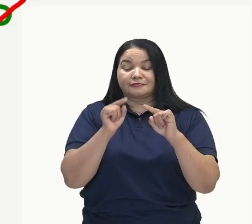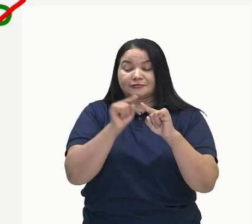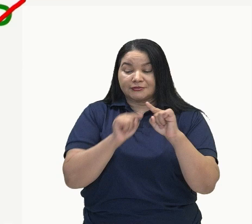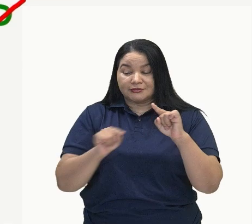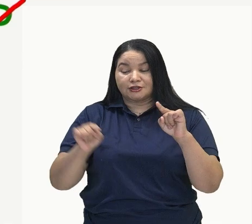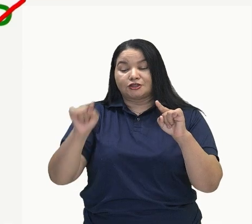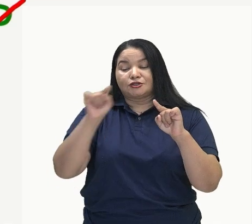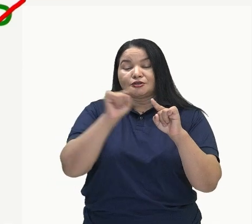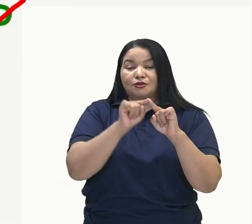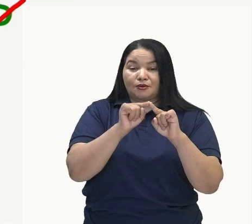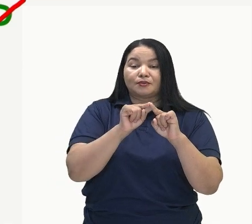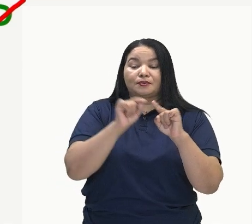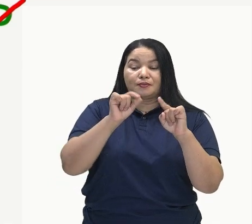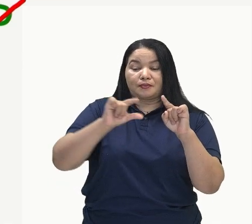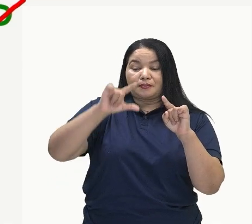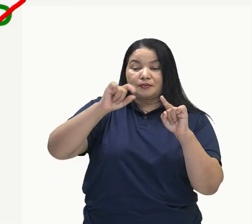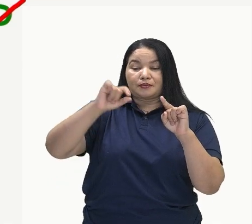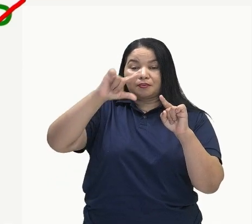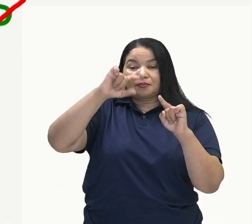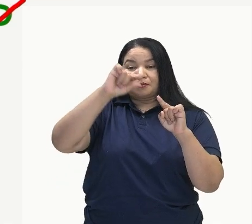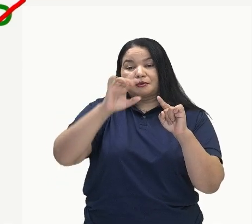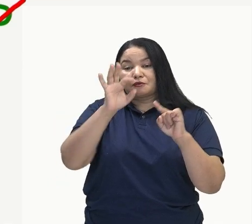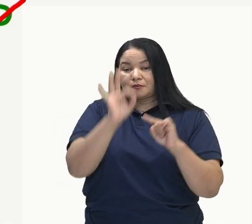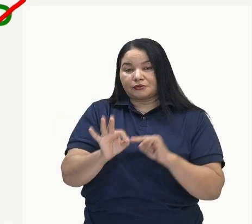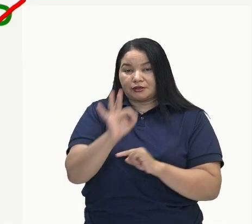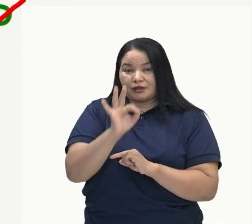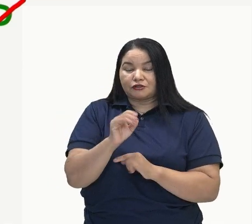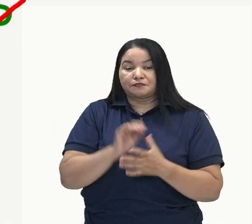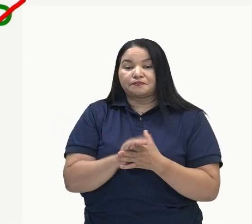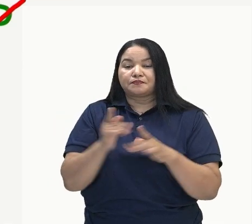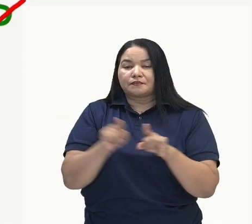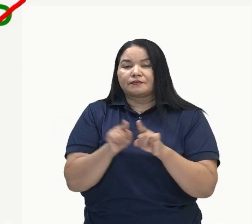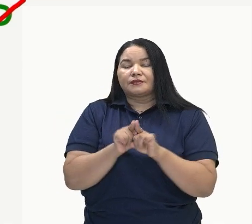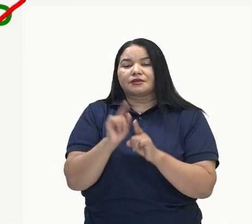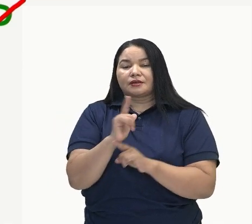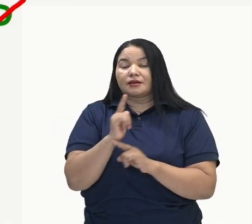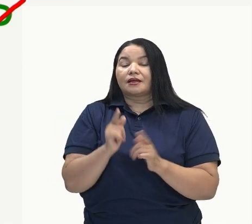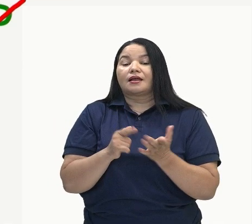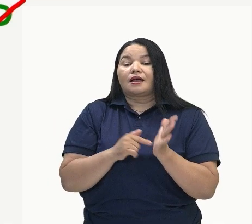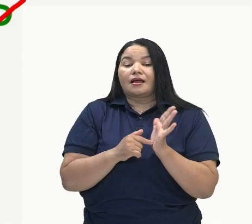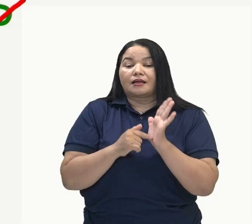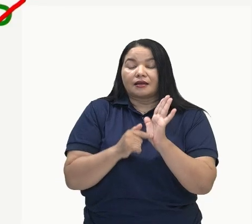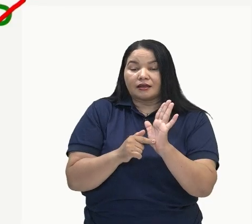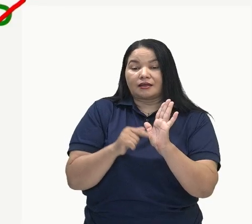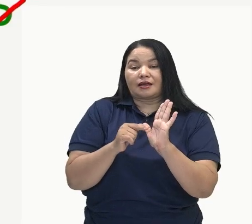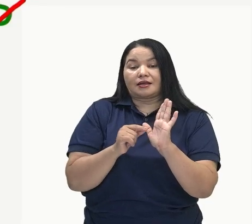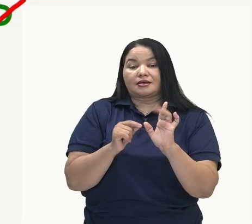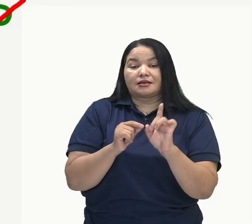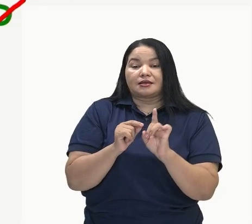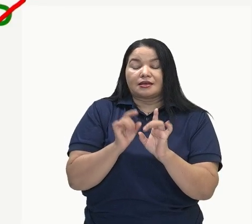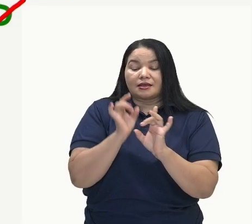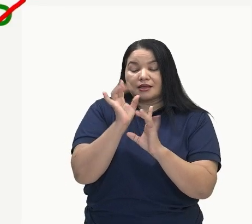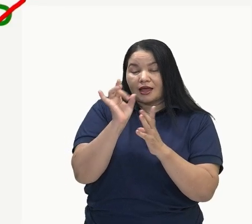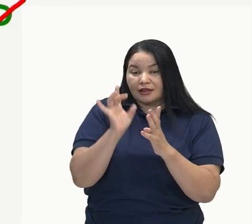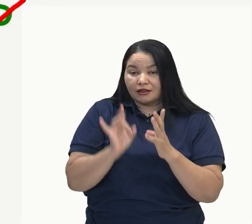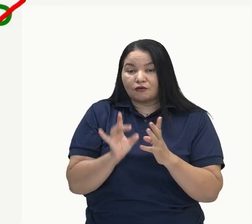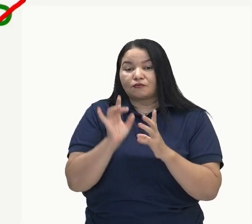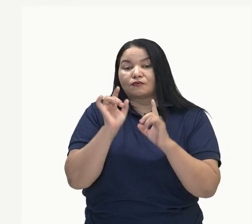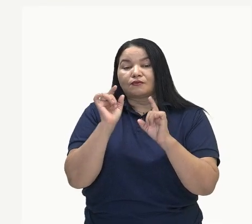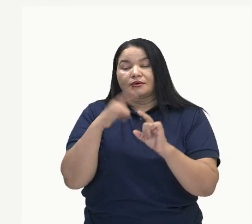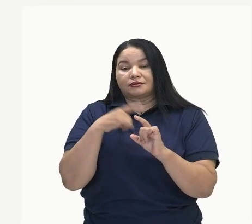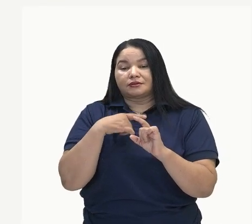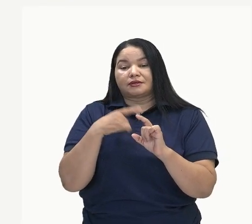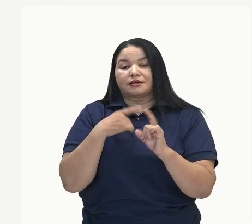de setores, tá certo? Ok? Por isso que cada angulação está representada aqui no nosso